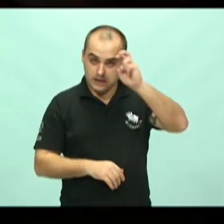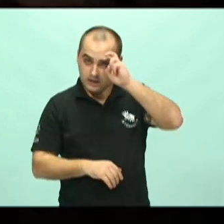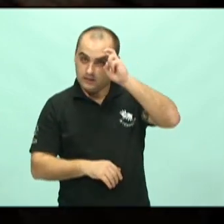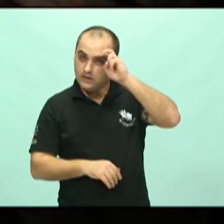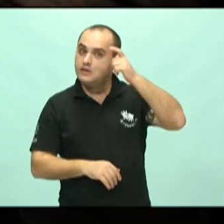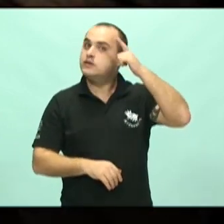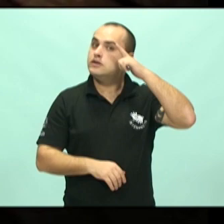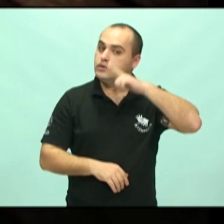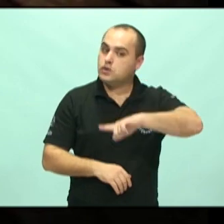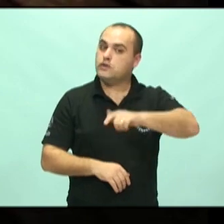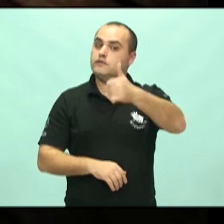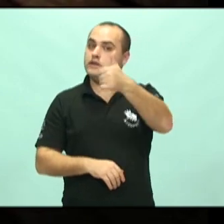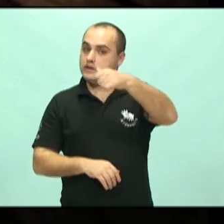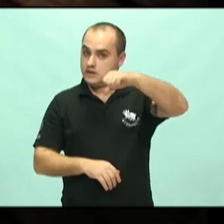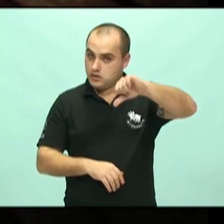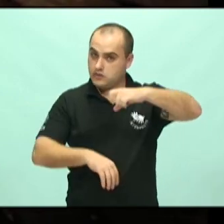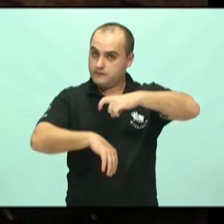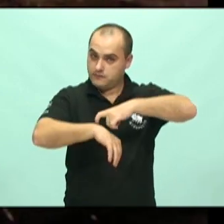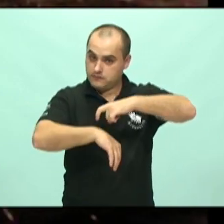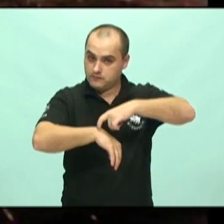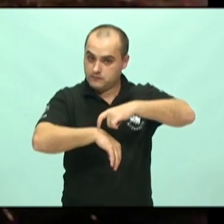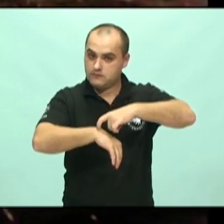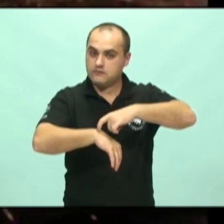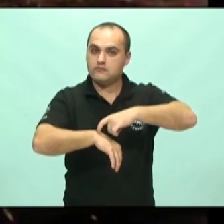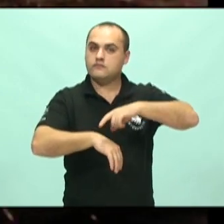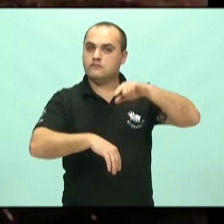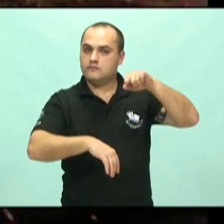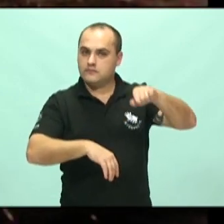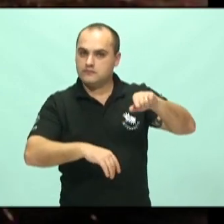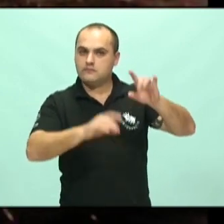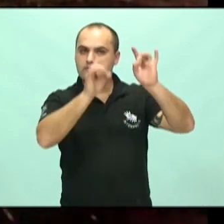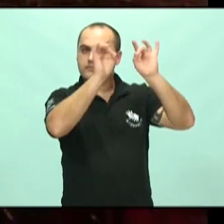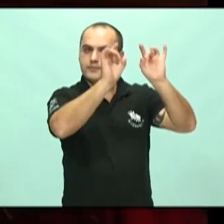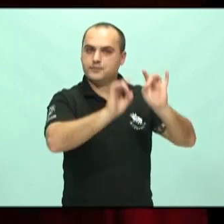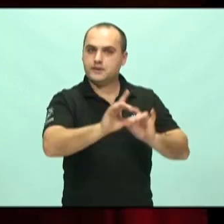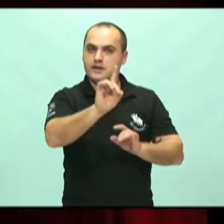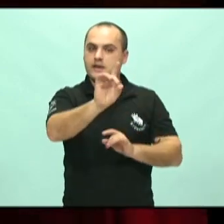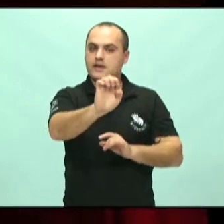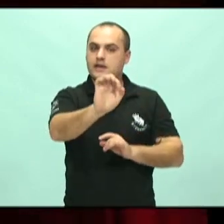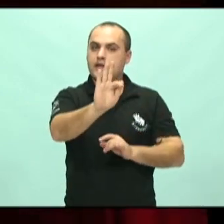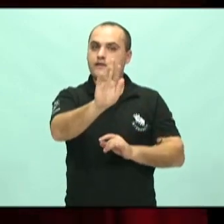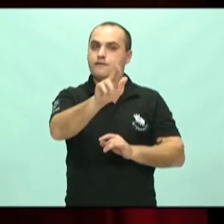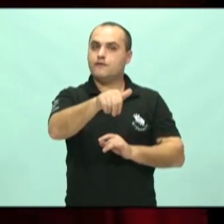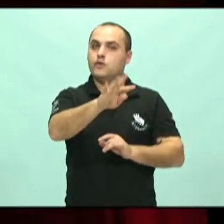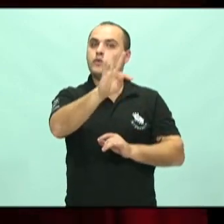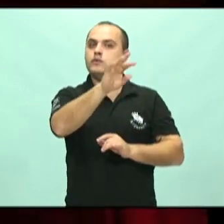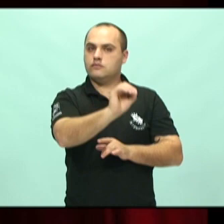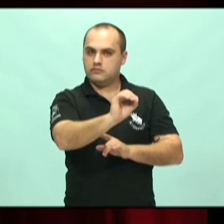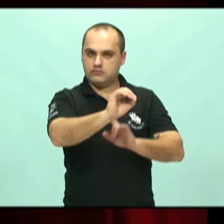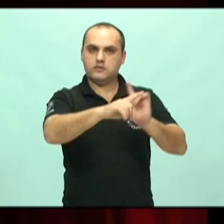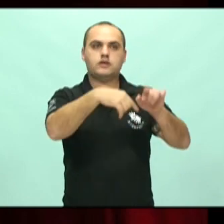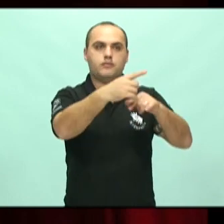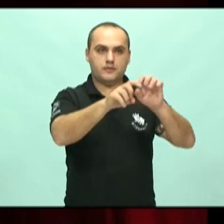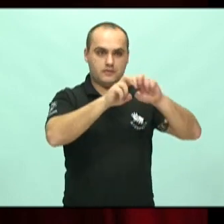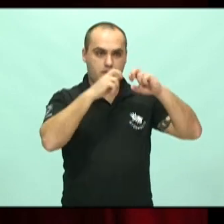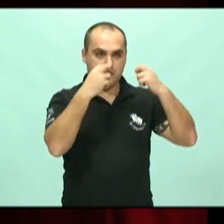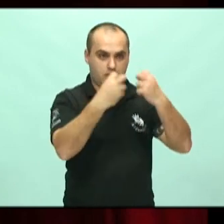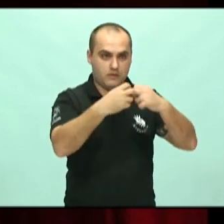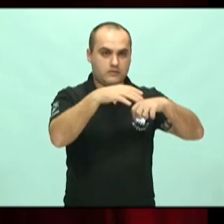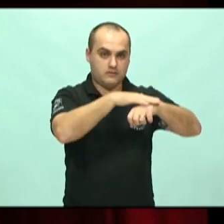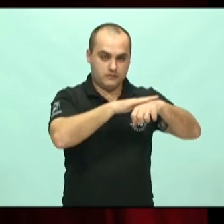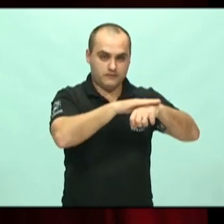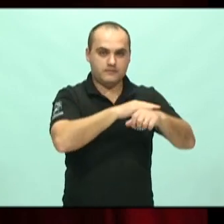novo, 19 horas, espetáculo O Defunto dos nossos alunos, seguida de uma roda de conversa.